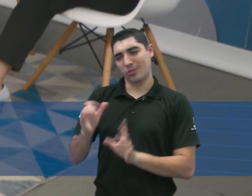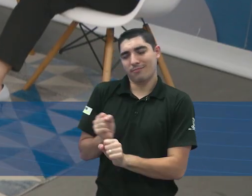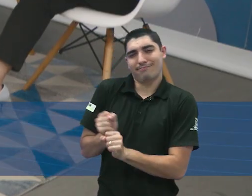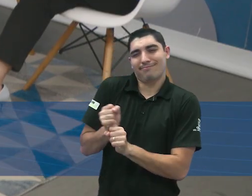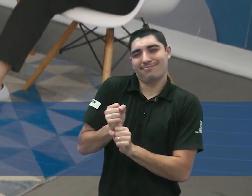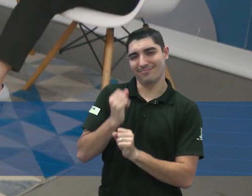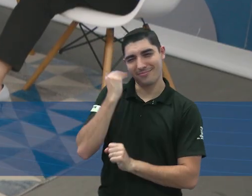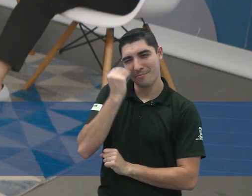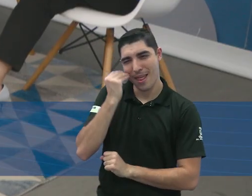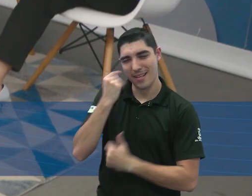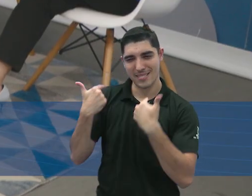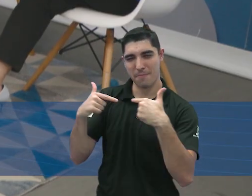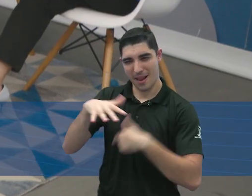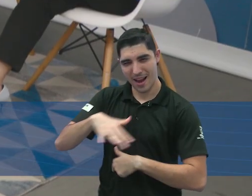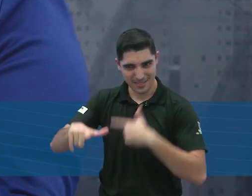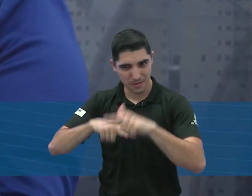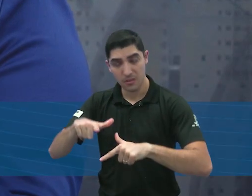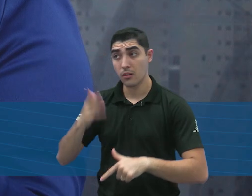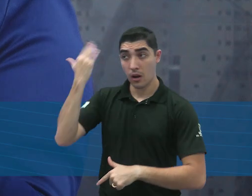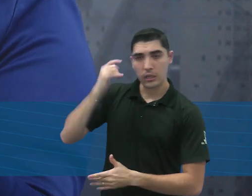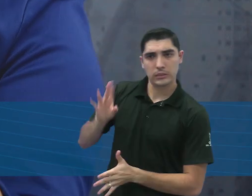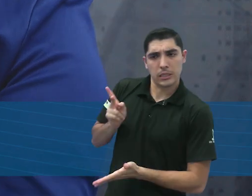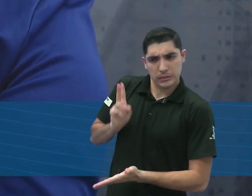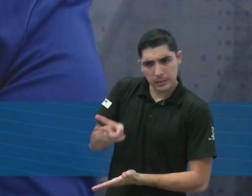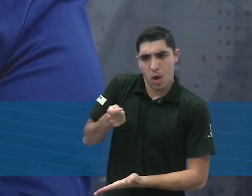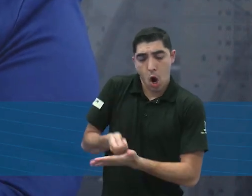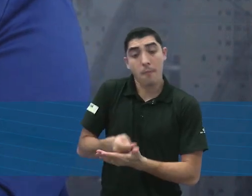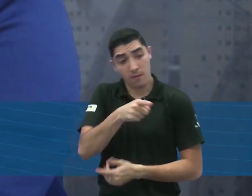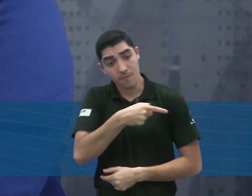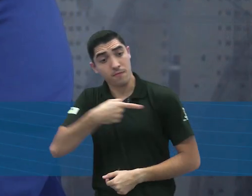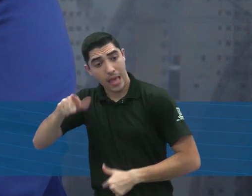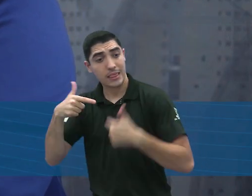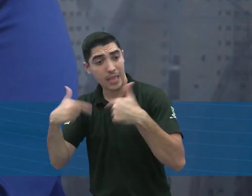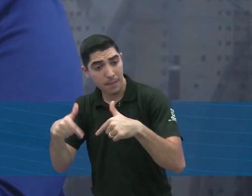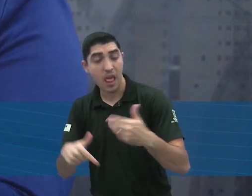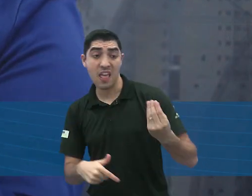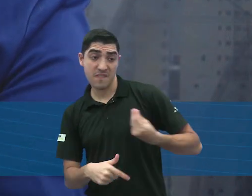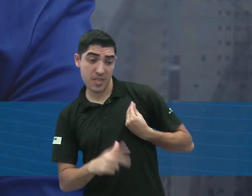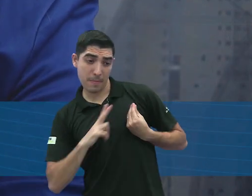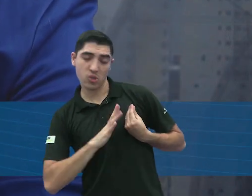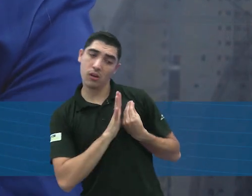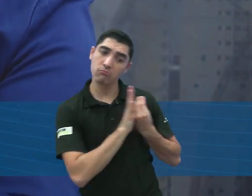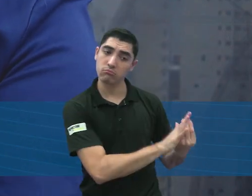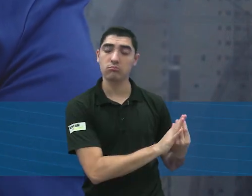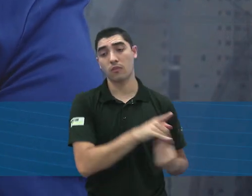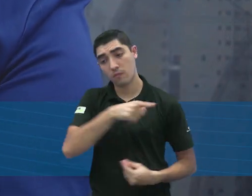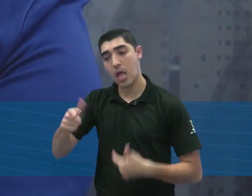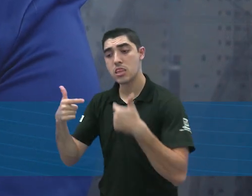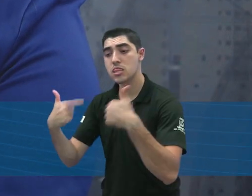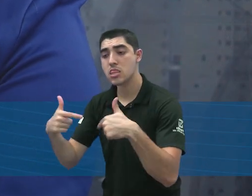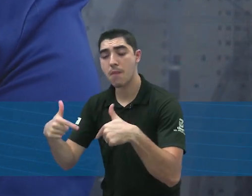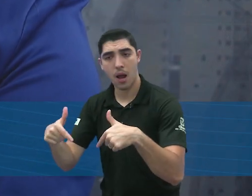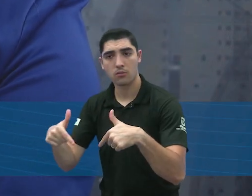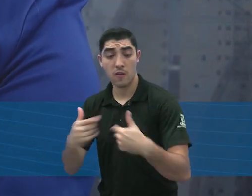trabalho há bastante tempo, éramos muito cobrados, né, de ir trabalhar e deixar a nossa vida lá fora, né? Estou aqui para entregar o meu trabalho, aquilo